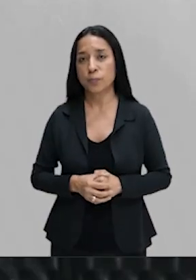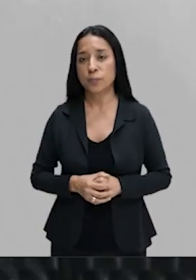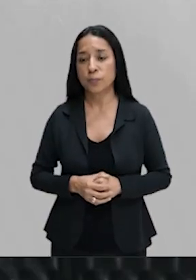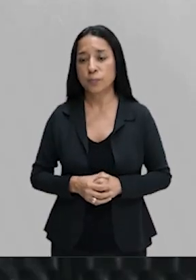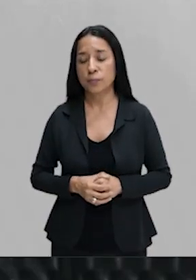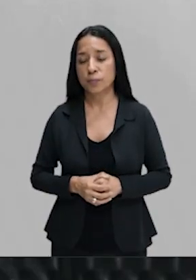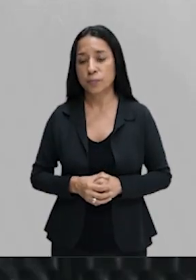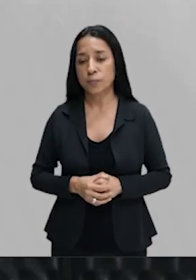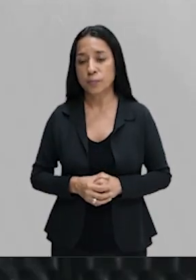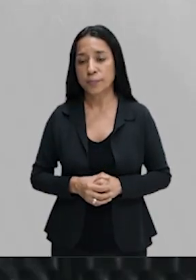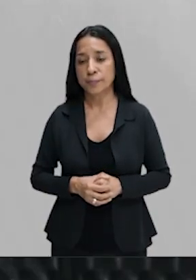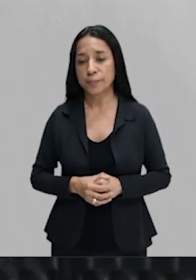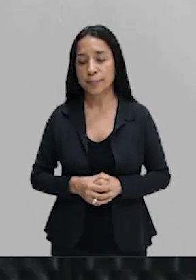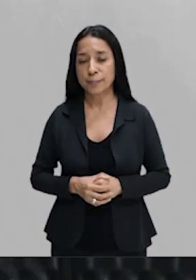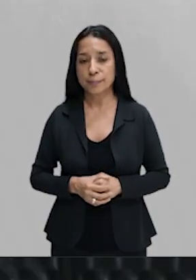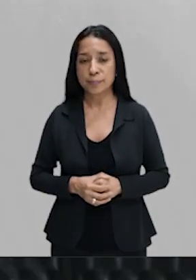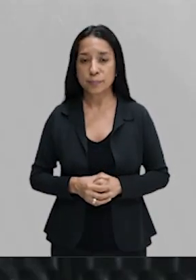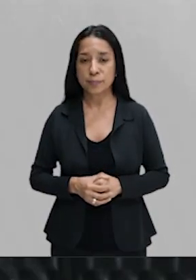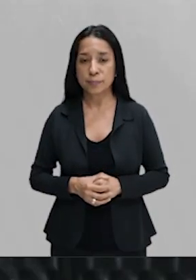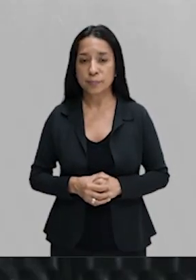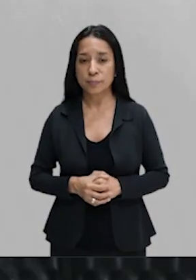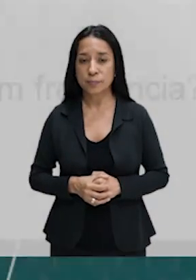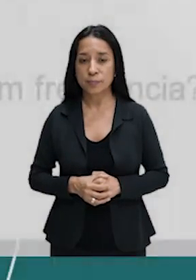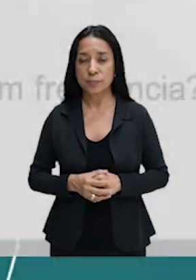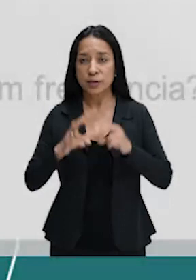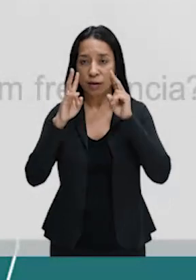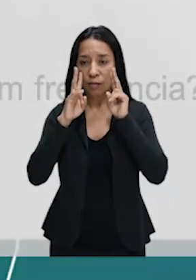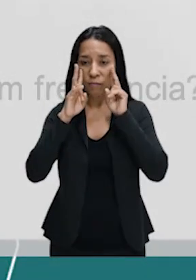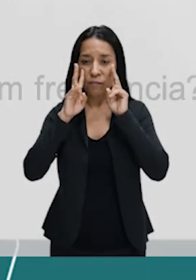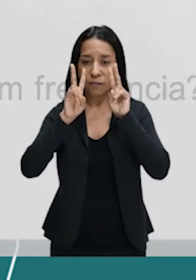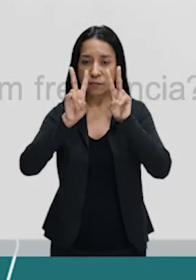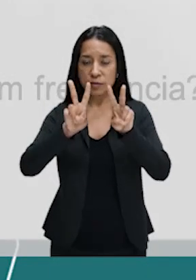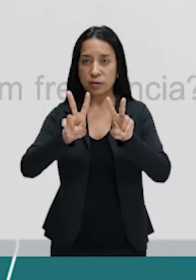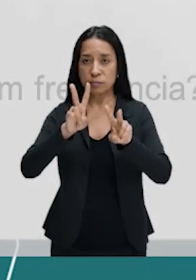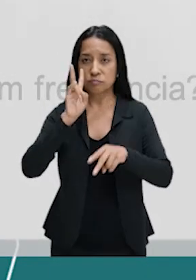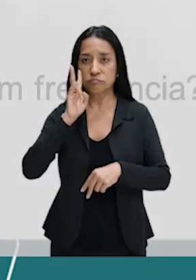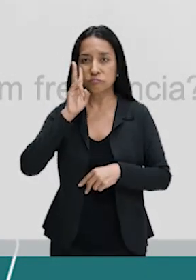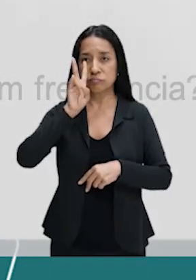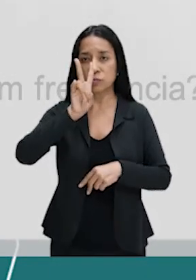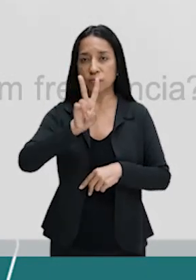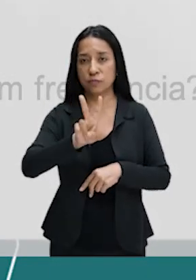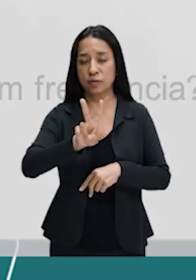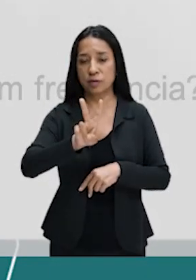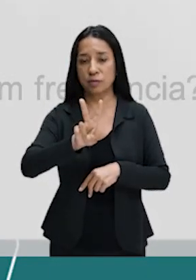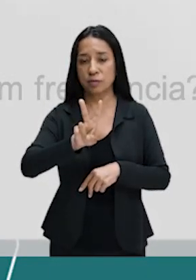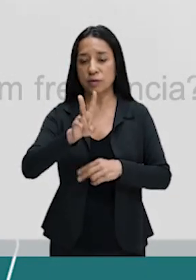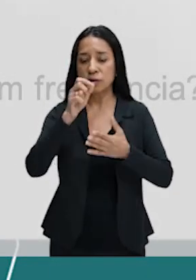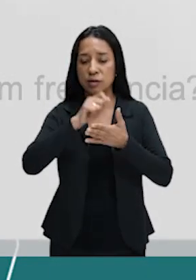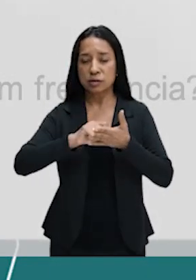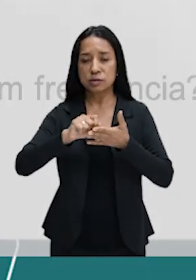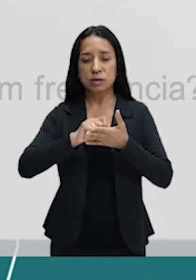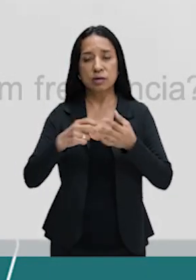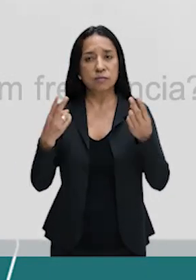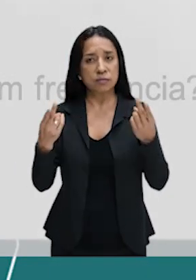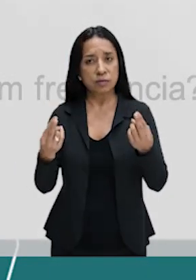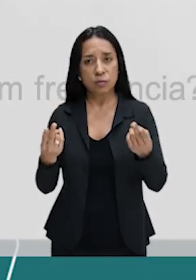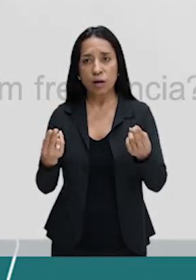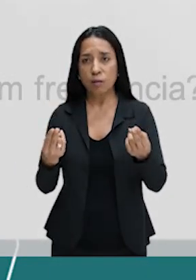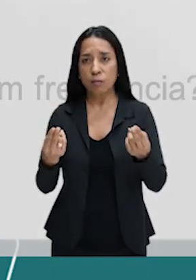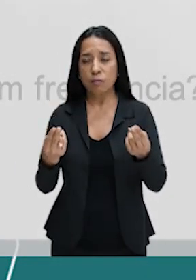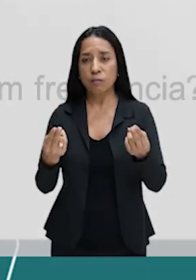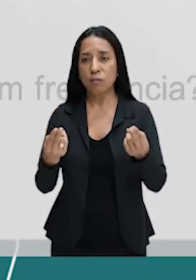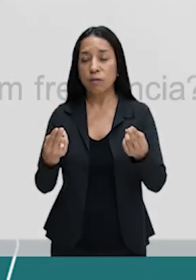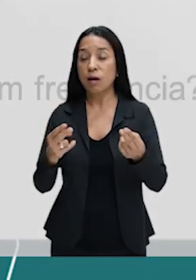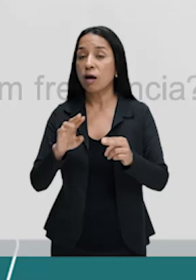Em espanhol. O verbo ver escreve da mesma forma, porém pronuncia-se